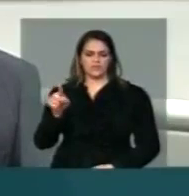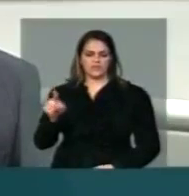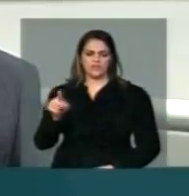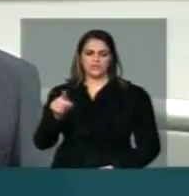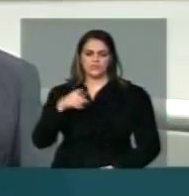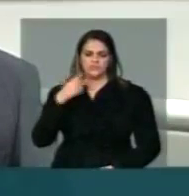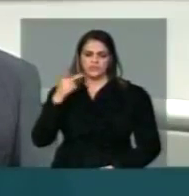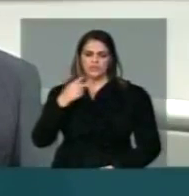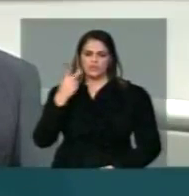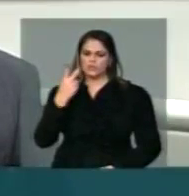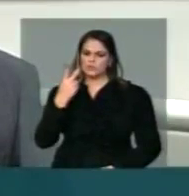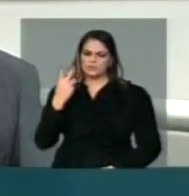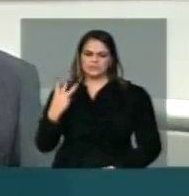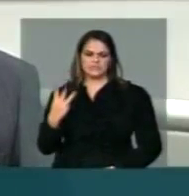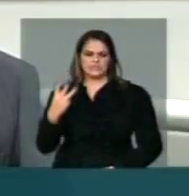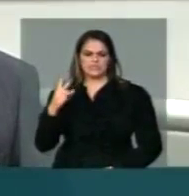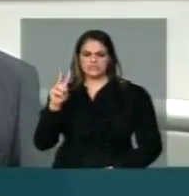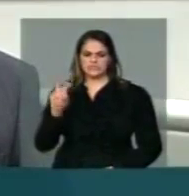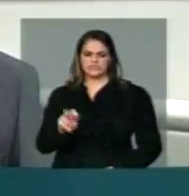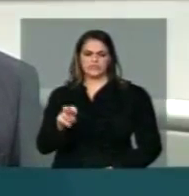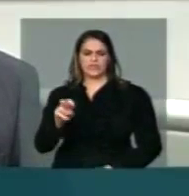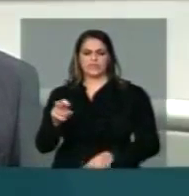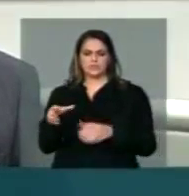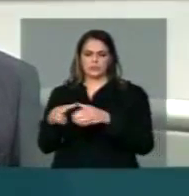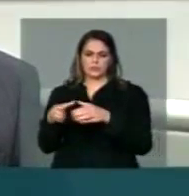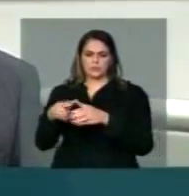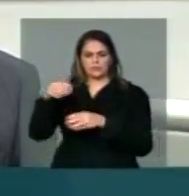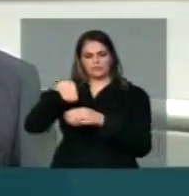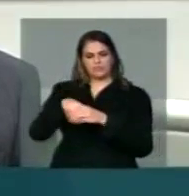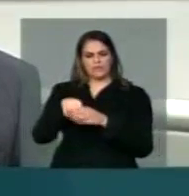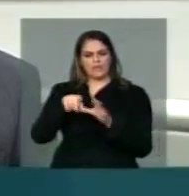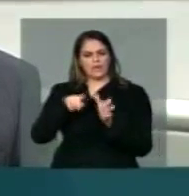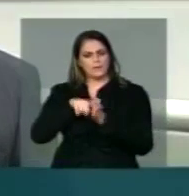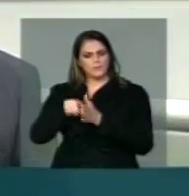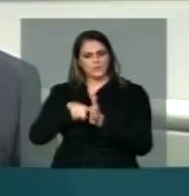em duas ou três comissões internas de apuração.